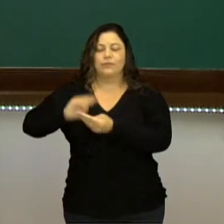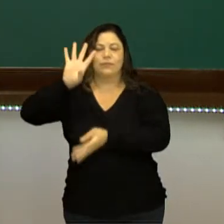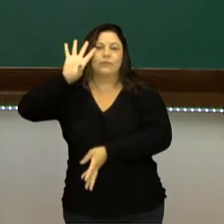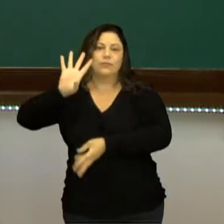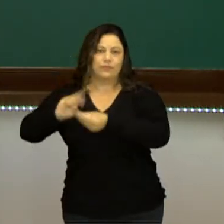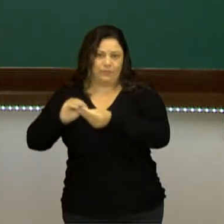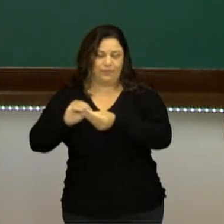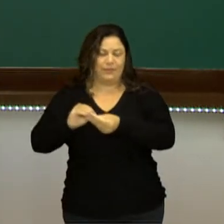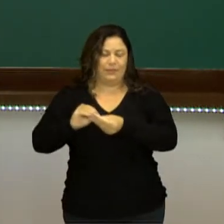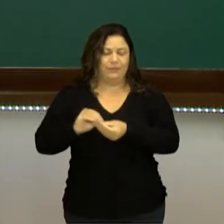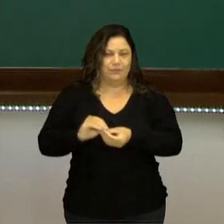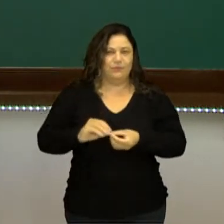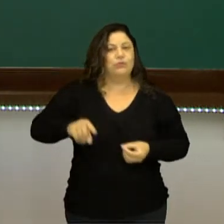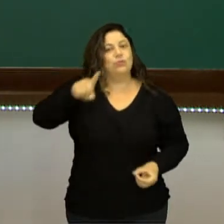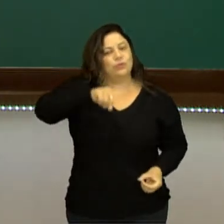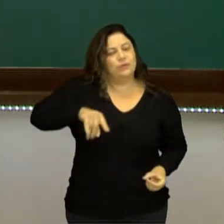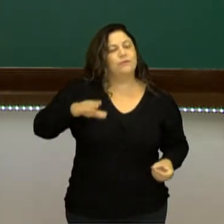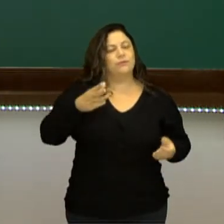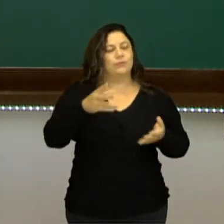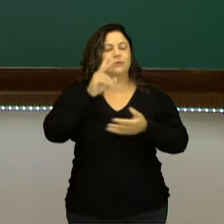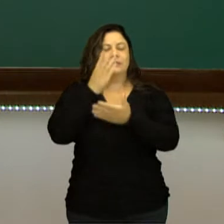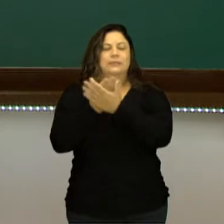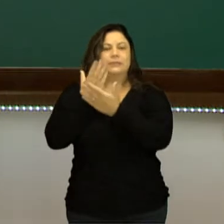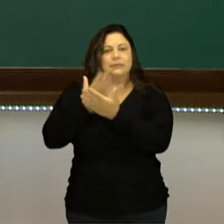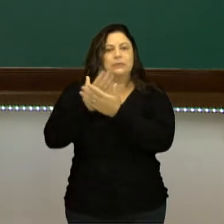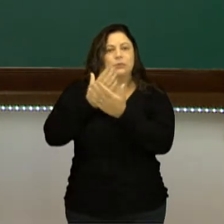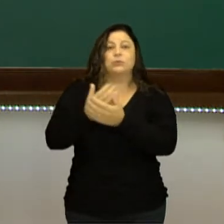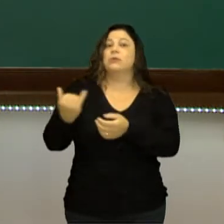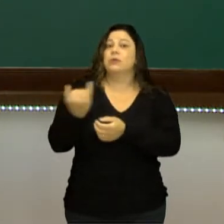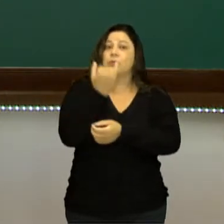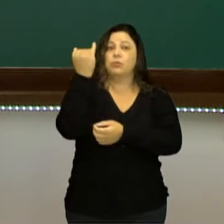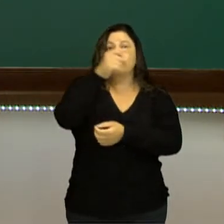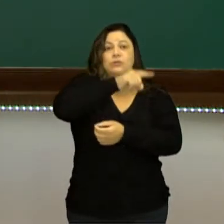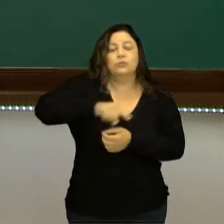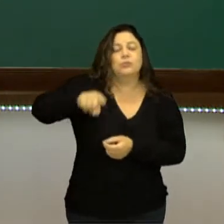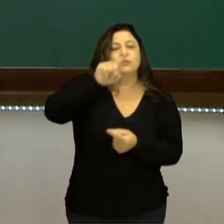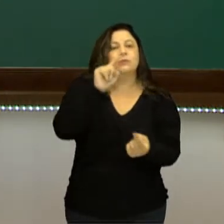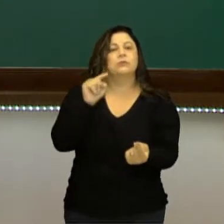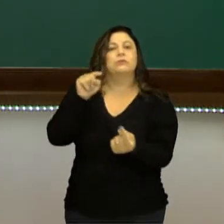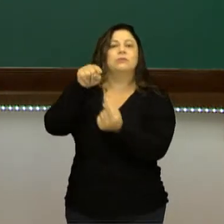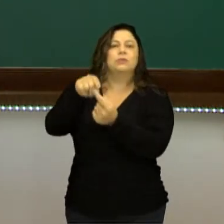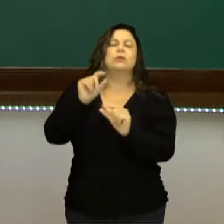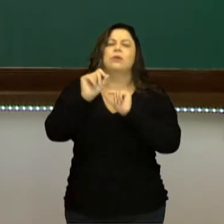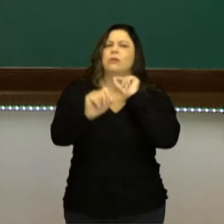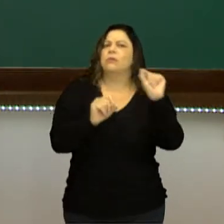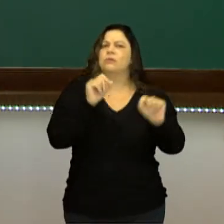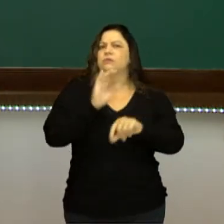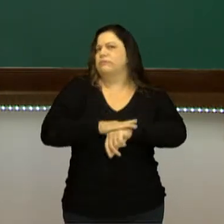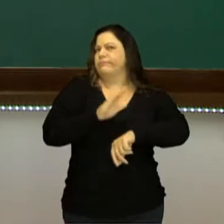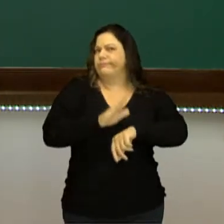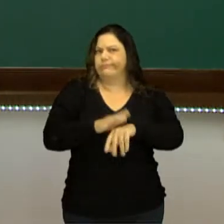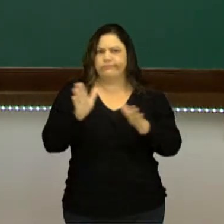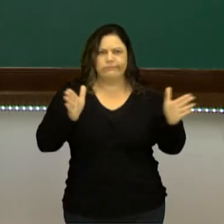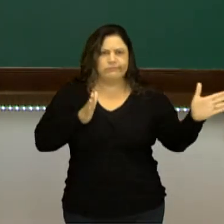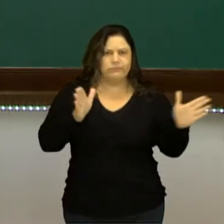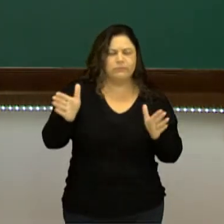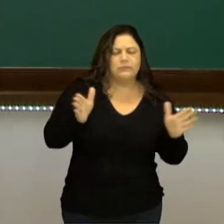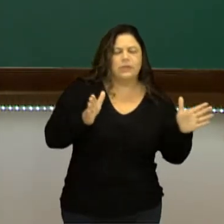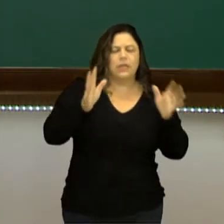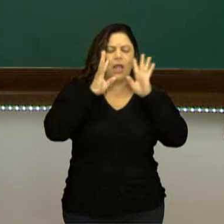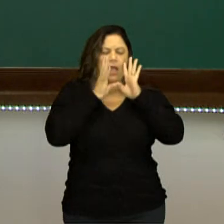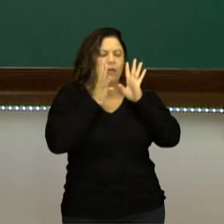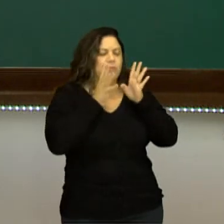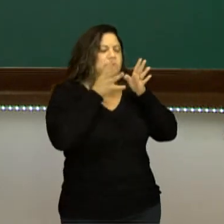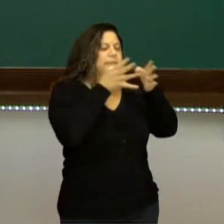você construiu, daquilo que você revisou. Isso é importante para você identificar em quais momentos você precisa, então, ter uma